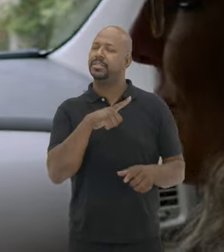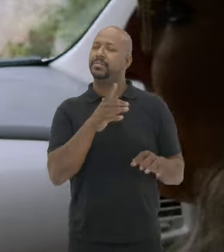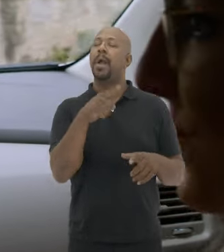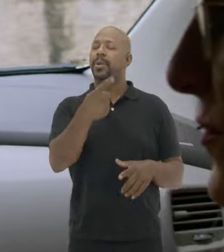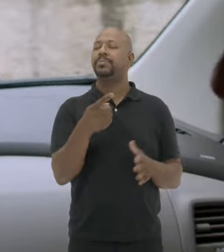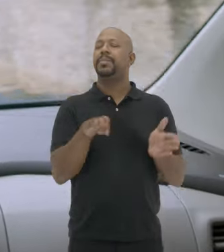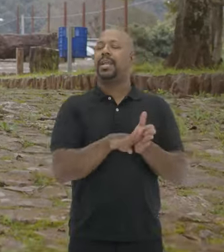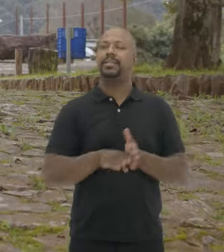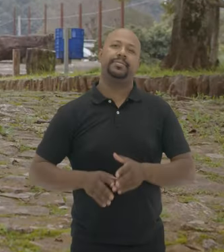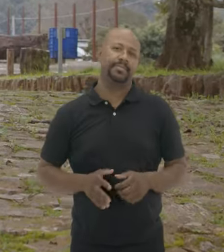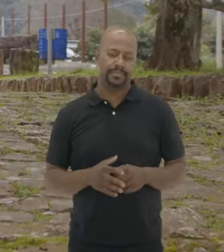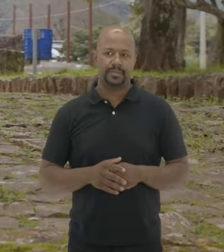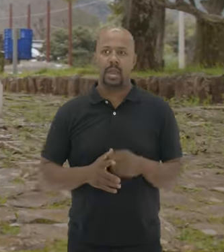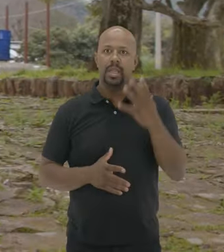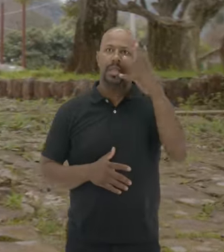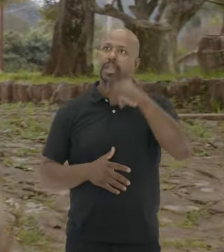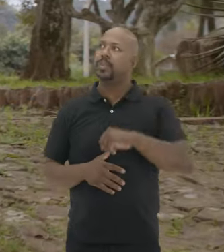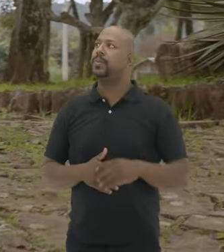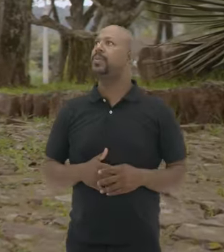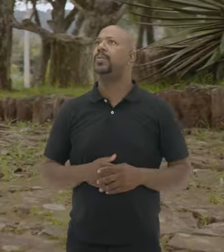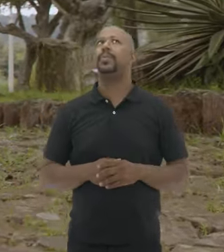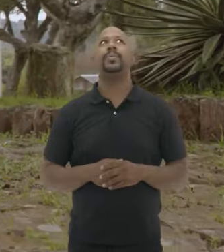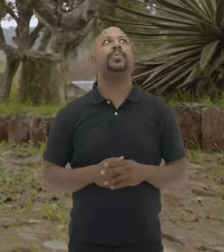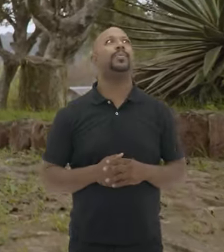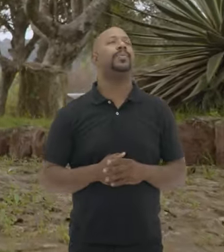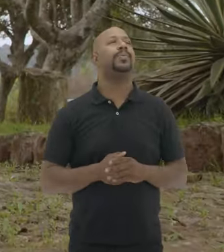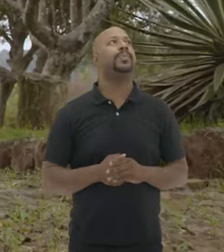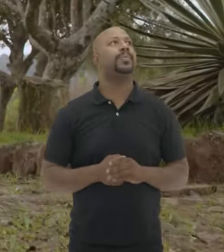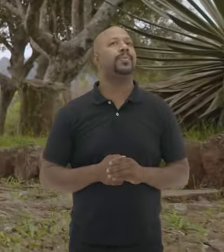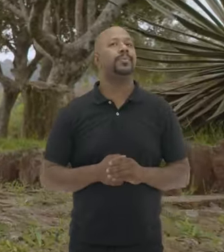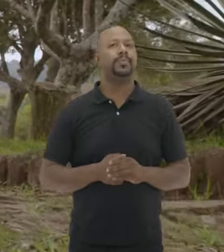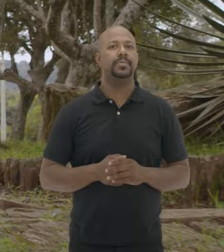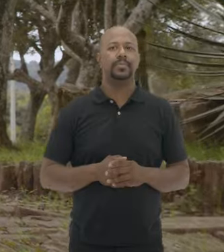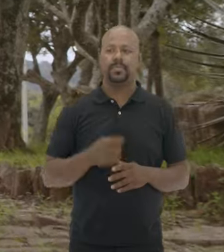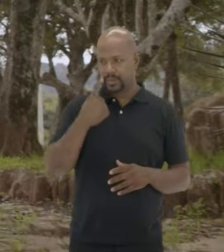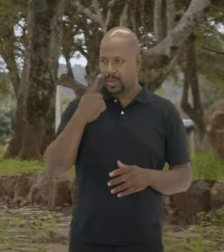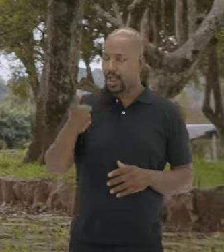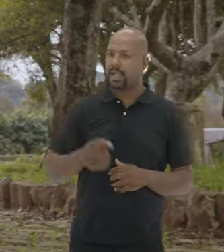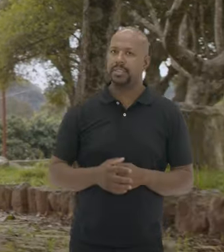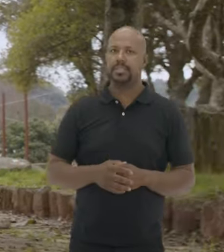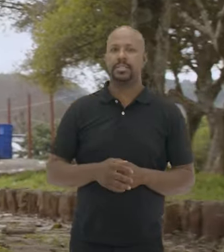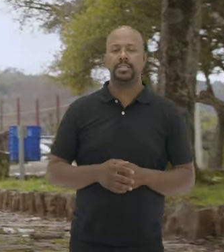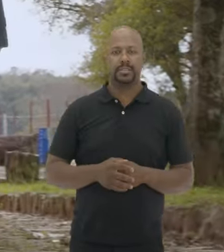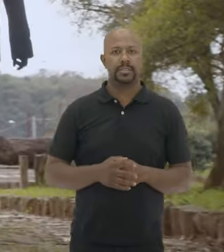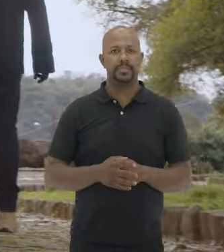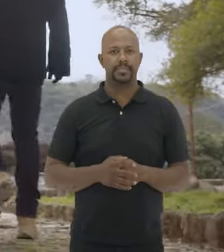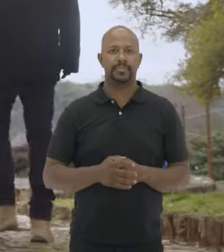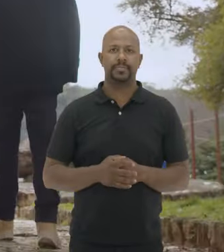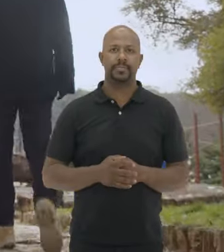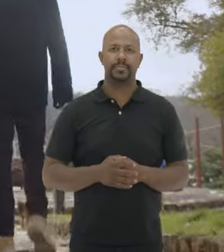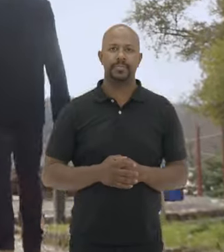eles chegam caminhando em uma praça Que lindo se aproxima de um grande tronco de árvore petrificada que está apoiado sobre pedras na horizontal